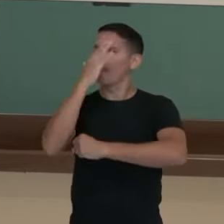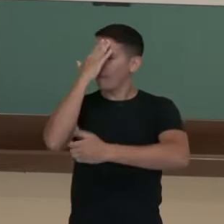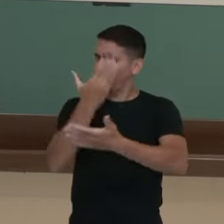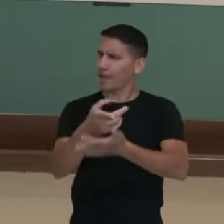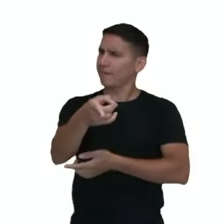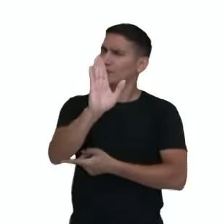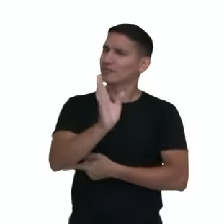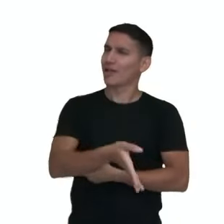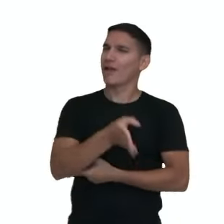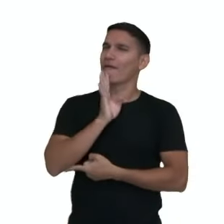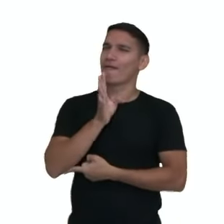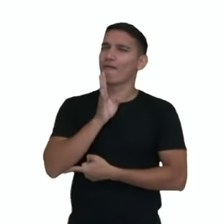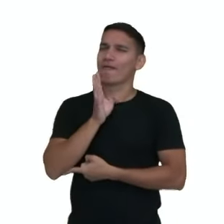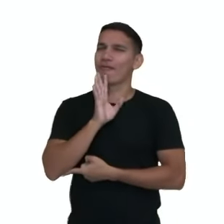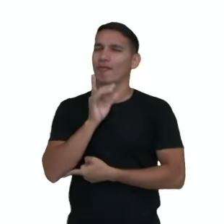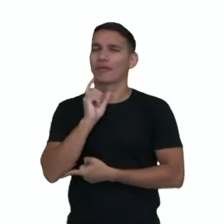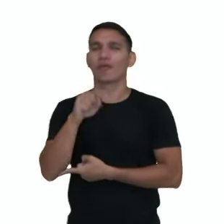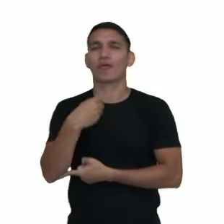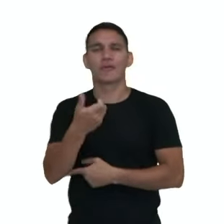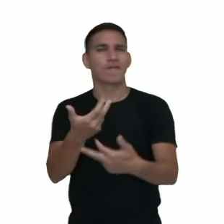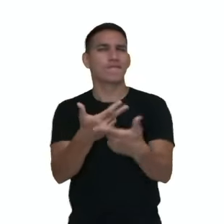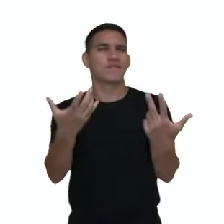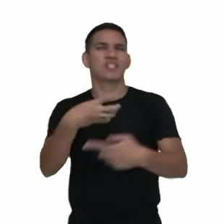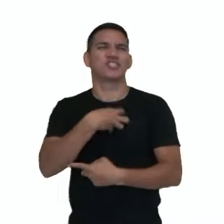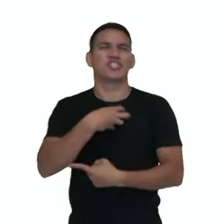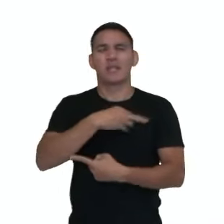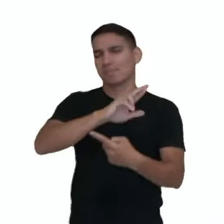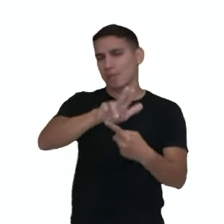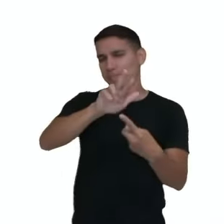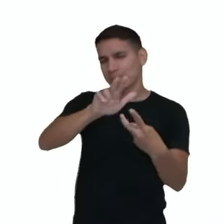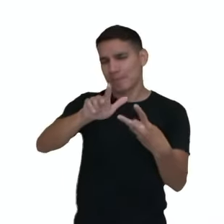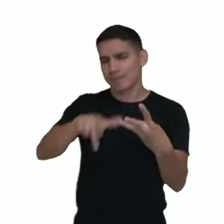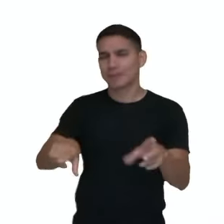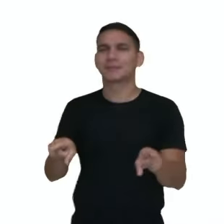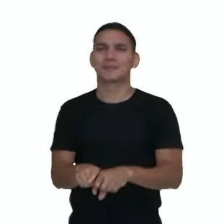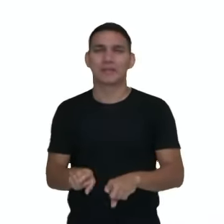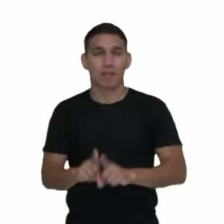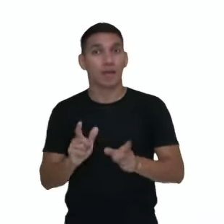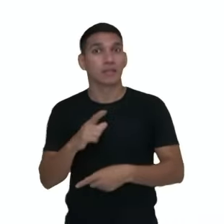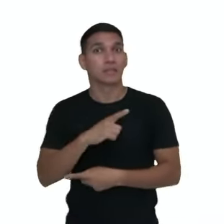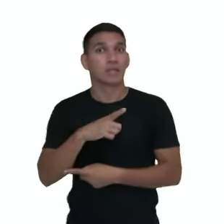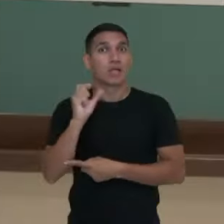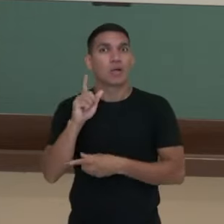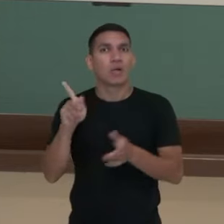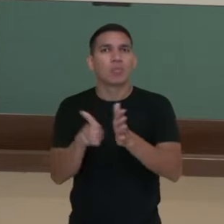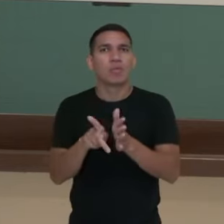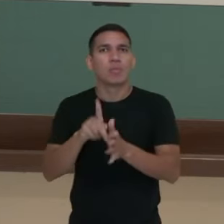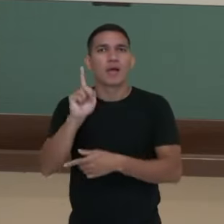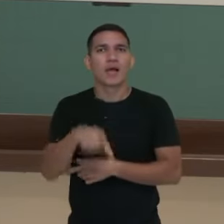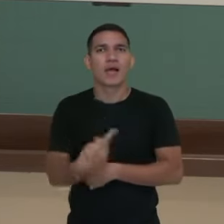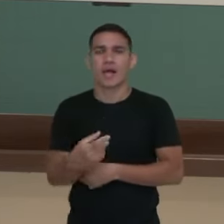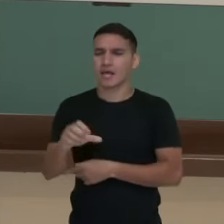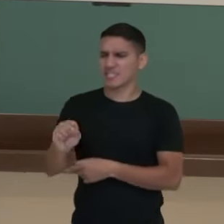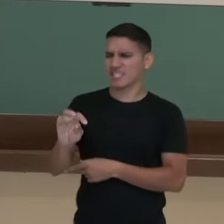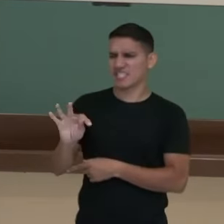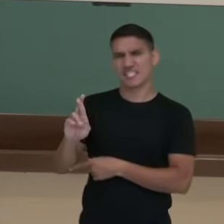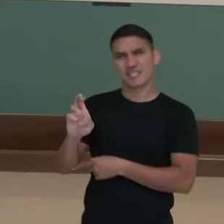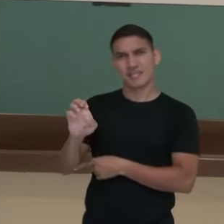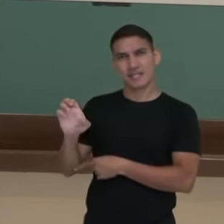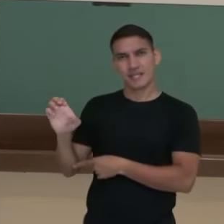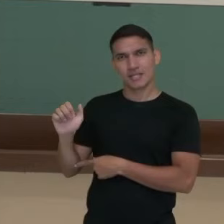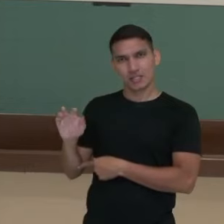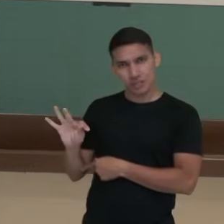que vocês conhecem muitos estilos das danças urbanas, também chamadas de street dance. Então, olha só, uma